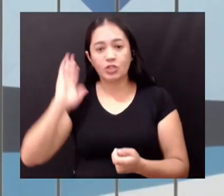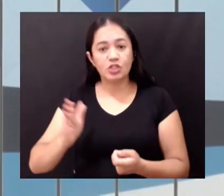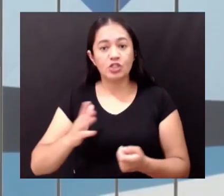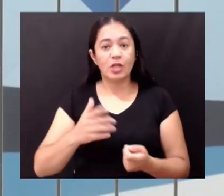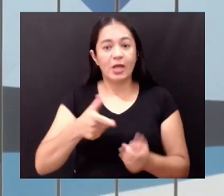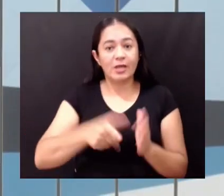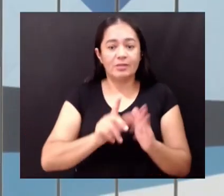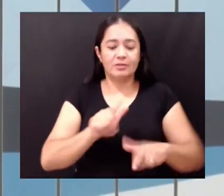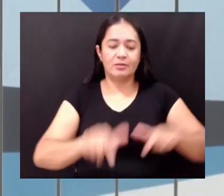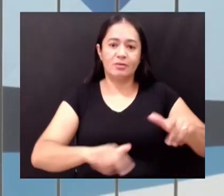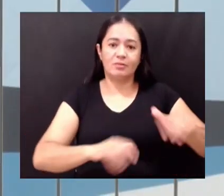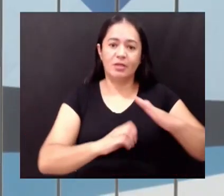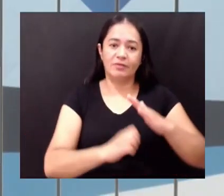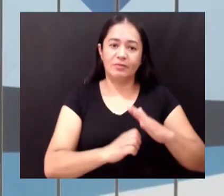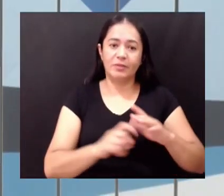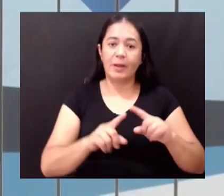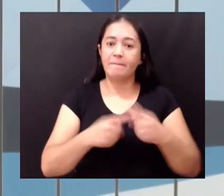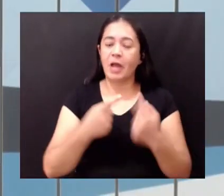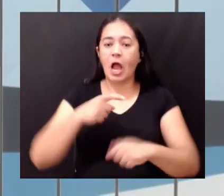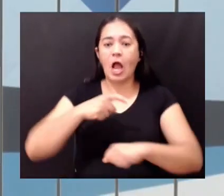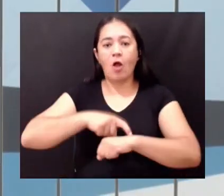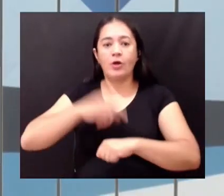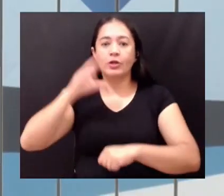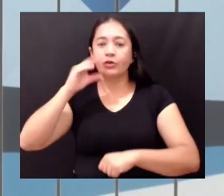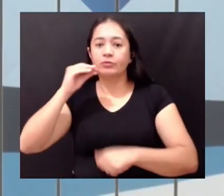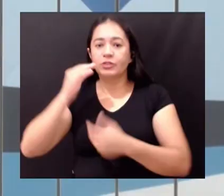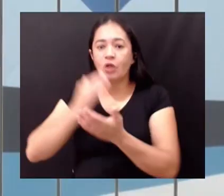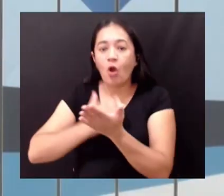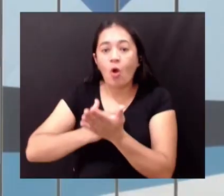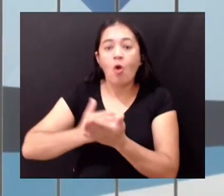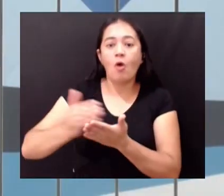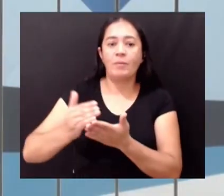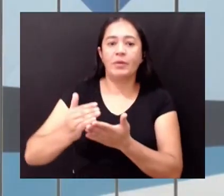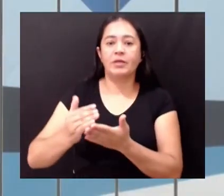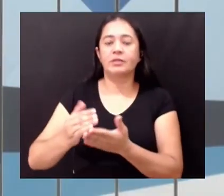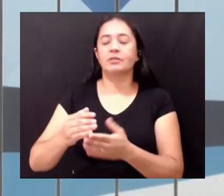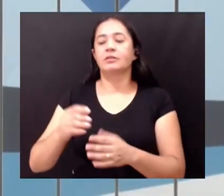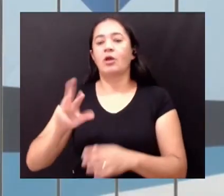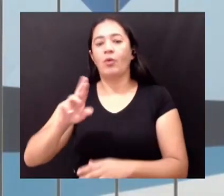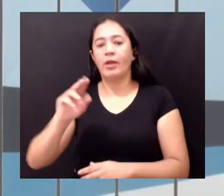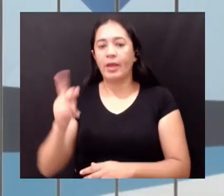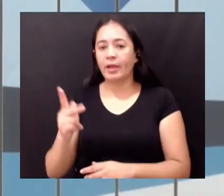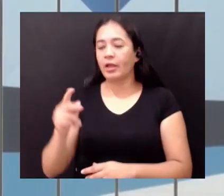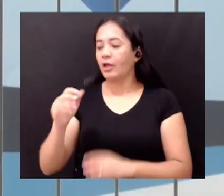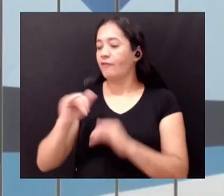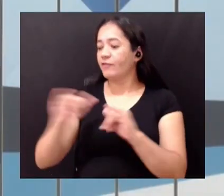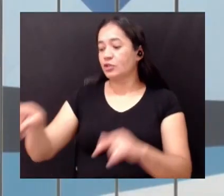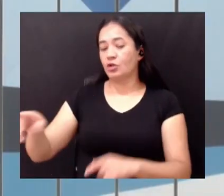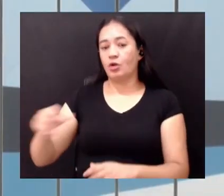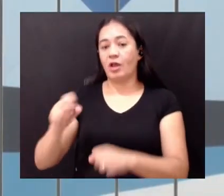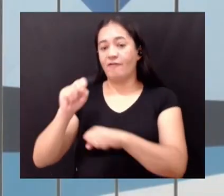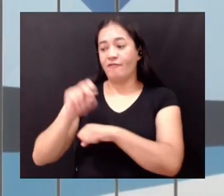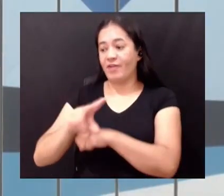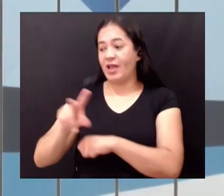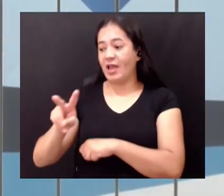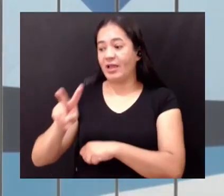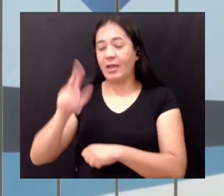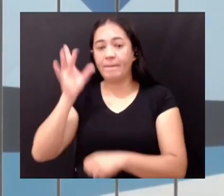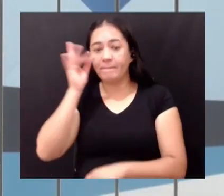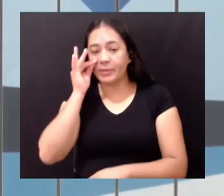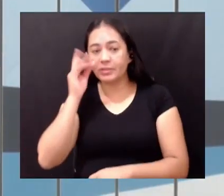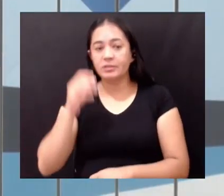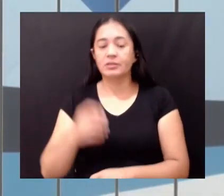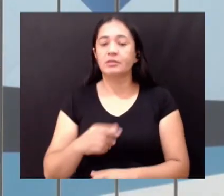começa na empresa, a organização já é muito clara, né? A sua vaga é presencial, você precisa estar aqui tantos dias na semana, em tais